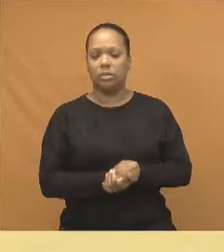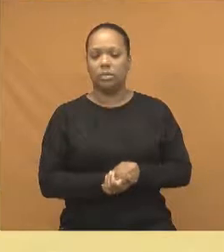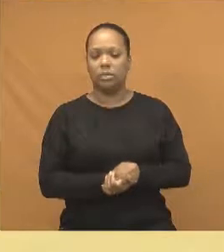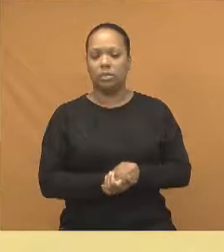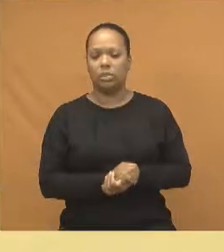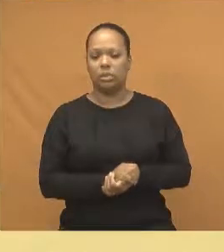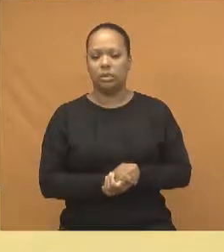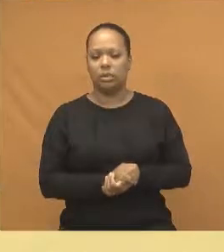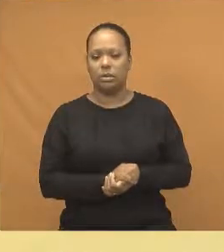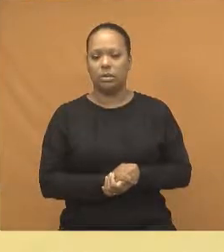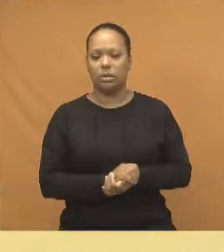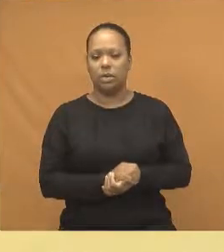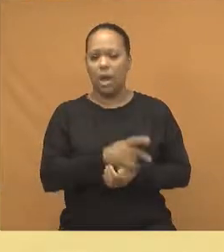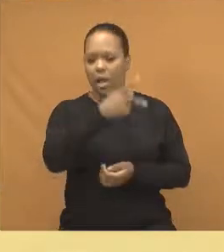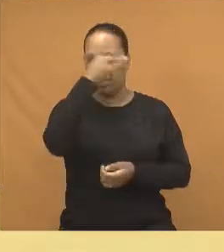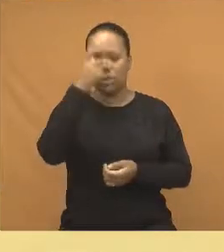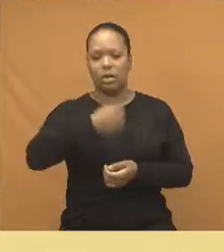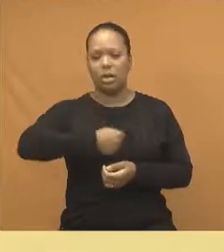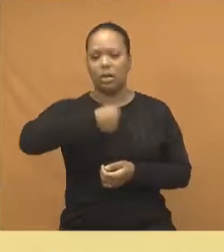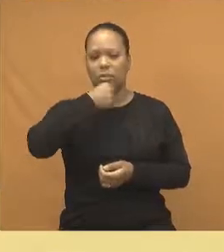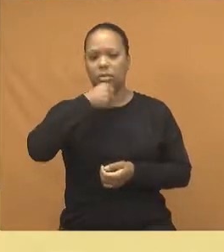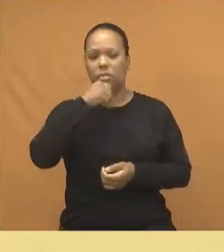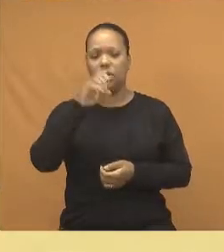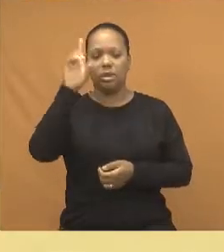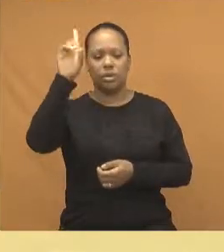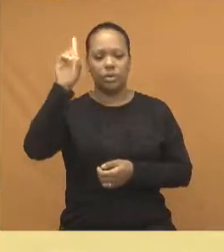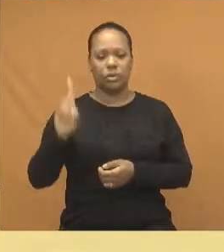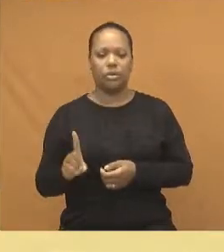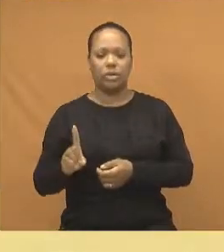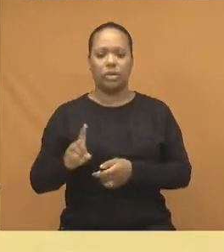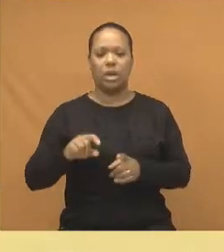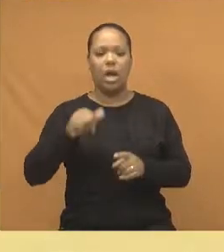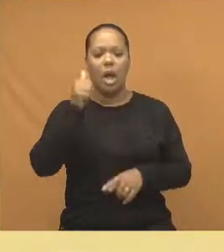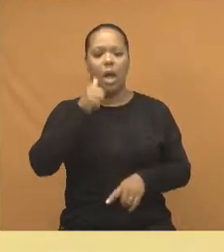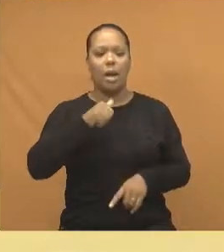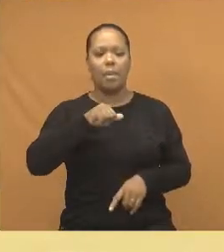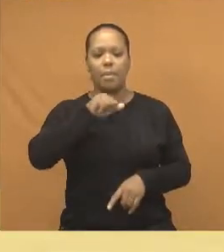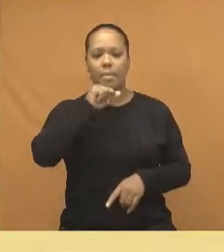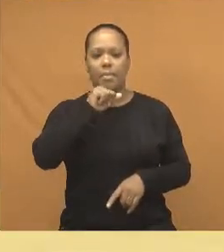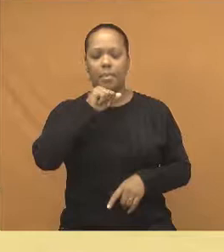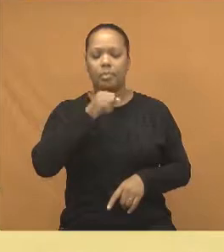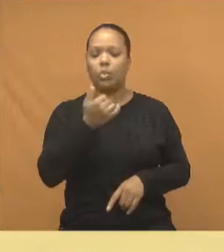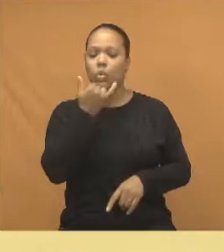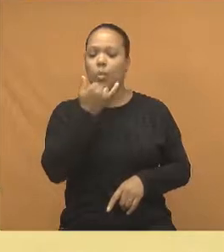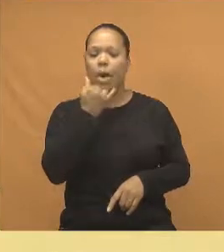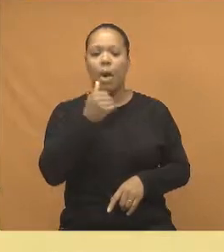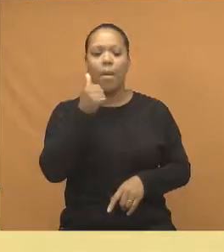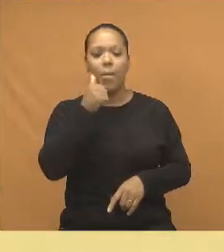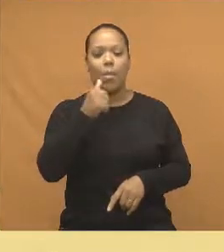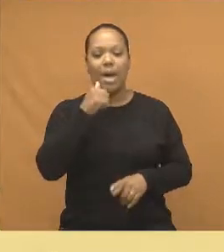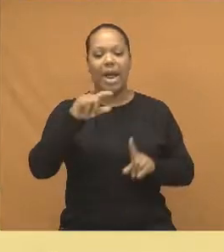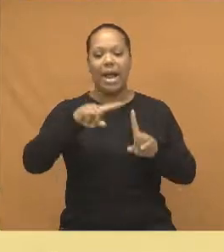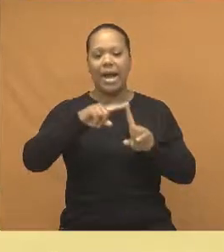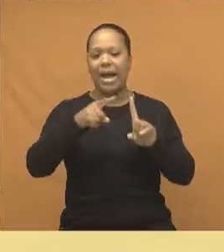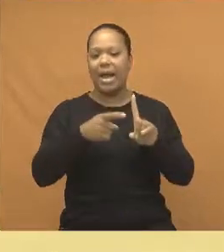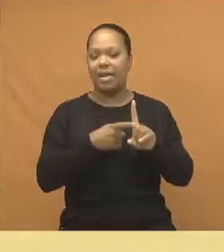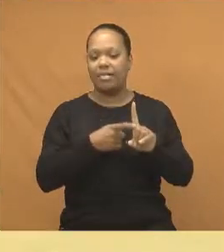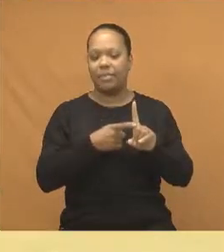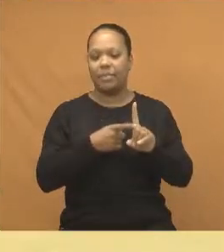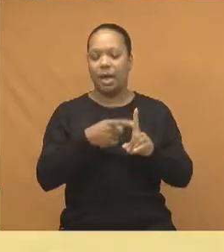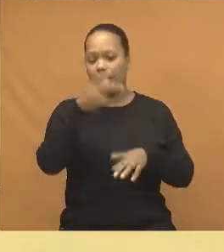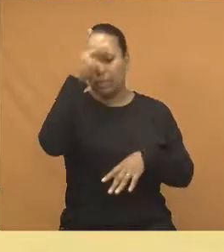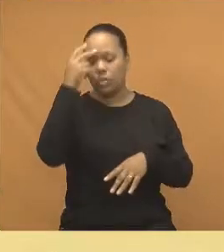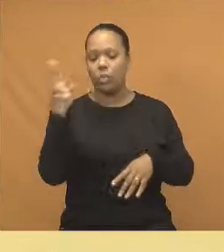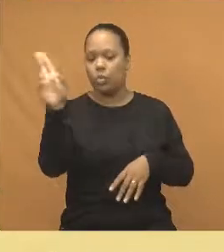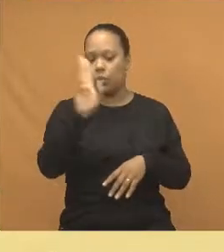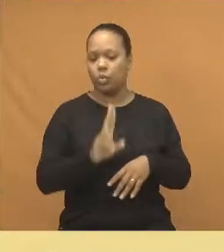equipara-se a dos idosos, deficientes e gestantes. Artigo 2. O